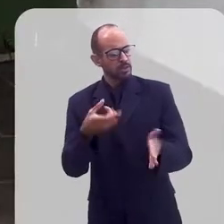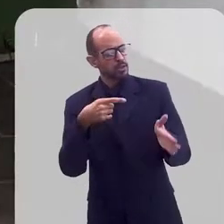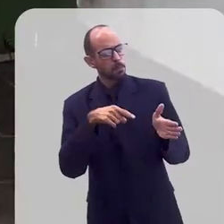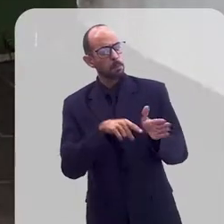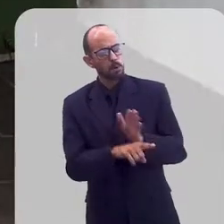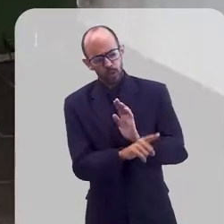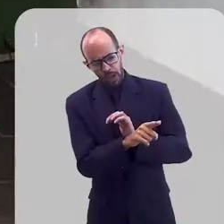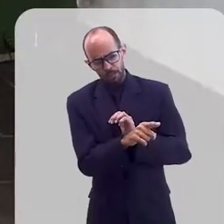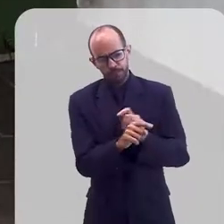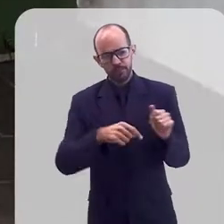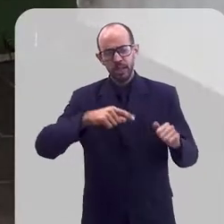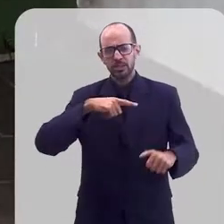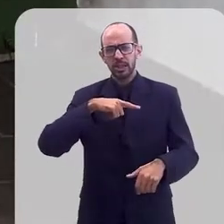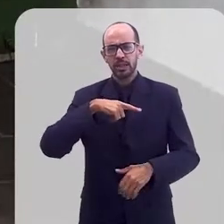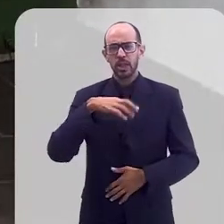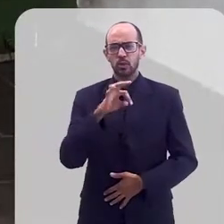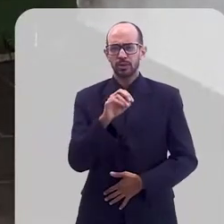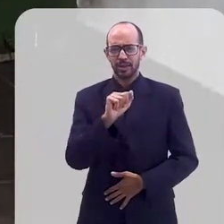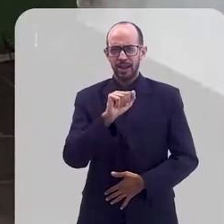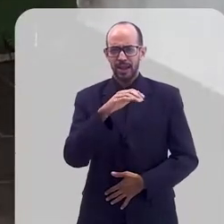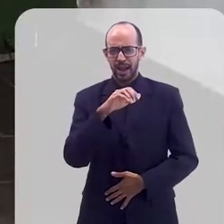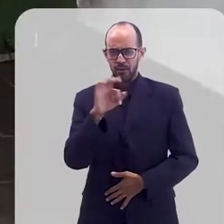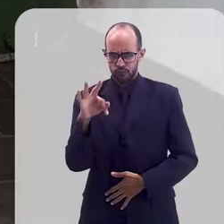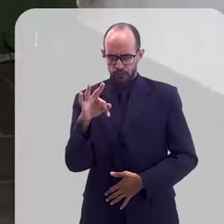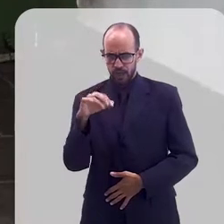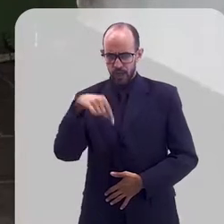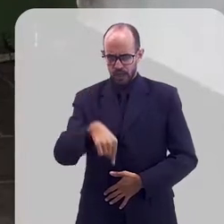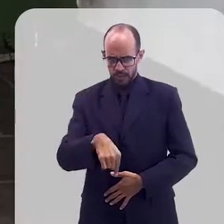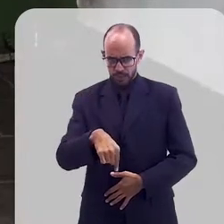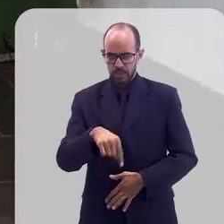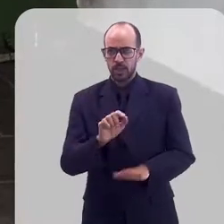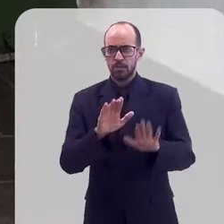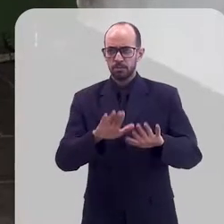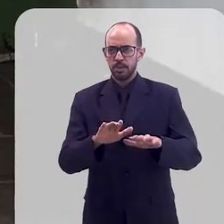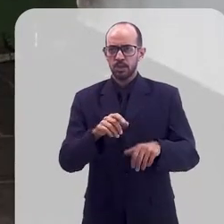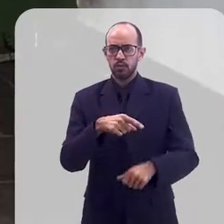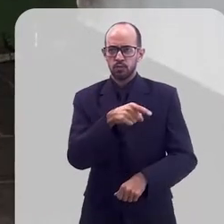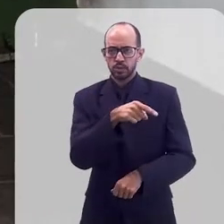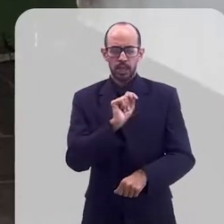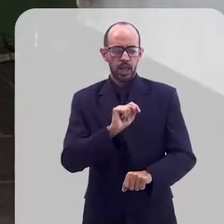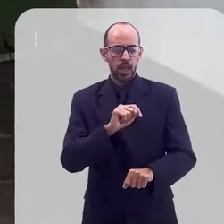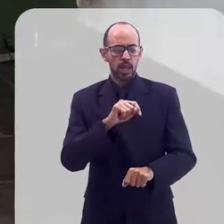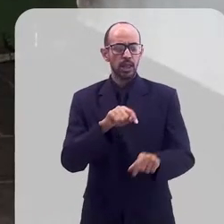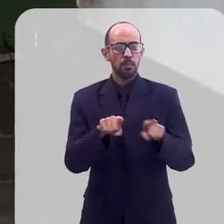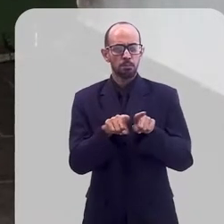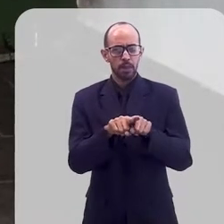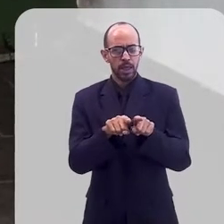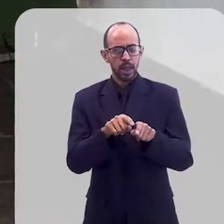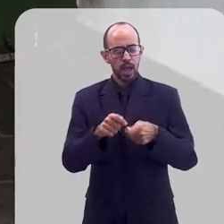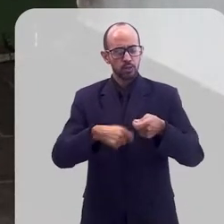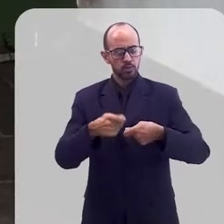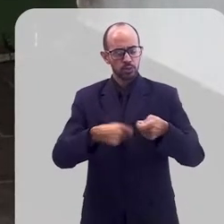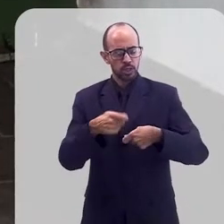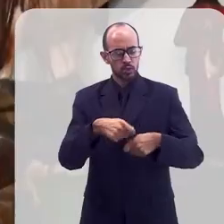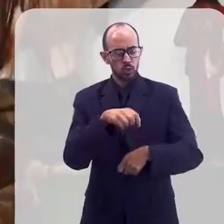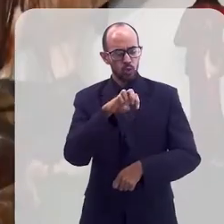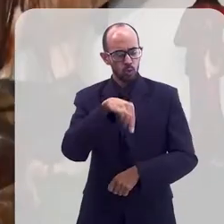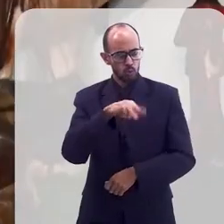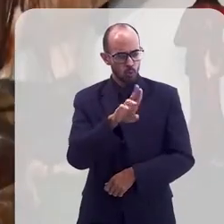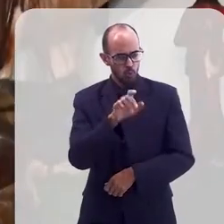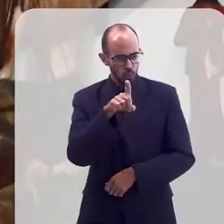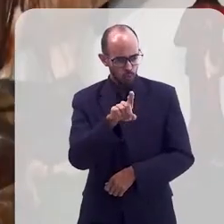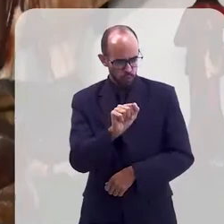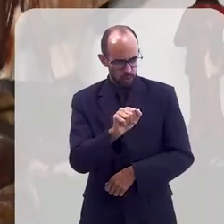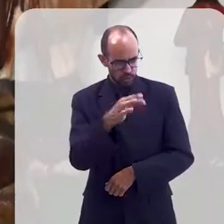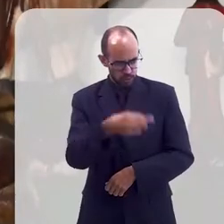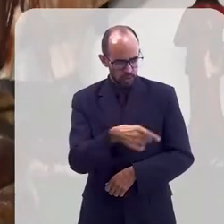exemplo, além do TECAF, aqui onde nós estamos, você é dirigente do MUDA. Sim. Correto? Certo. O